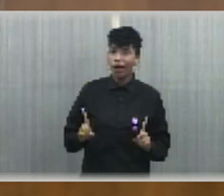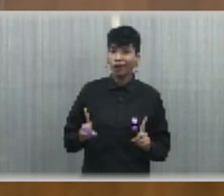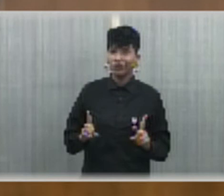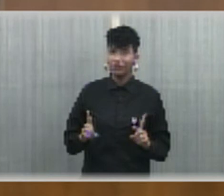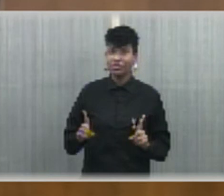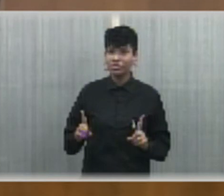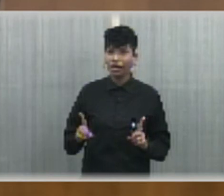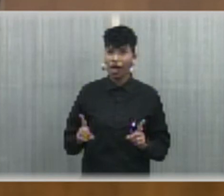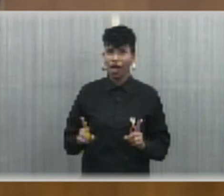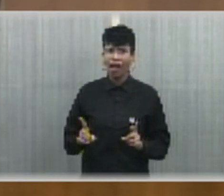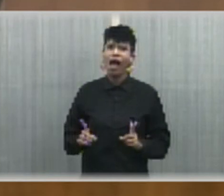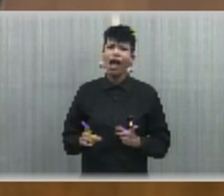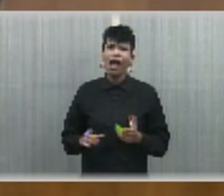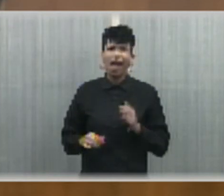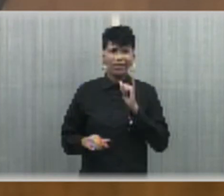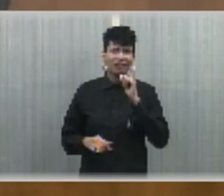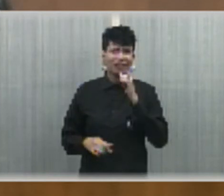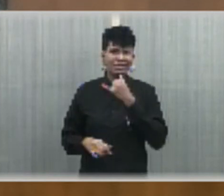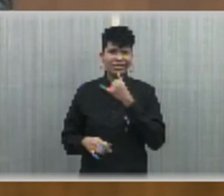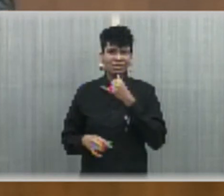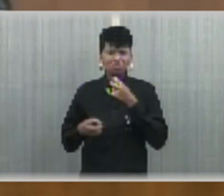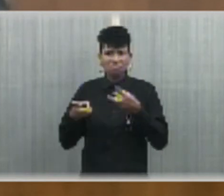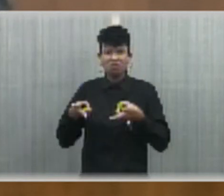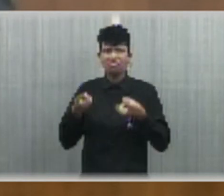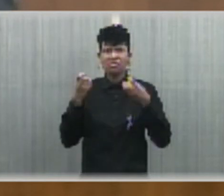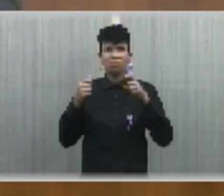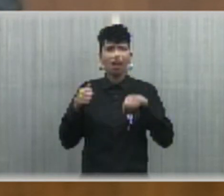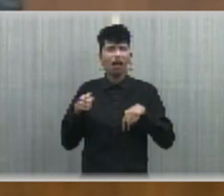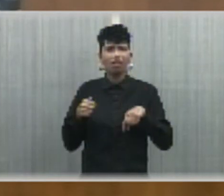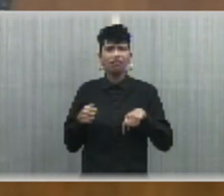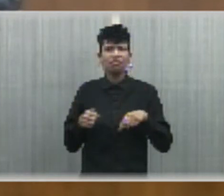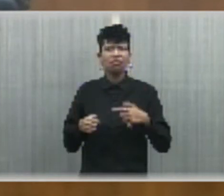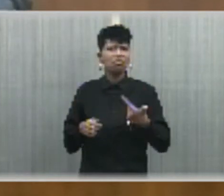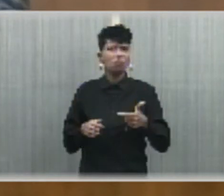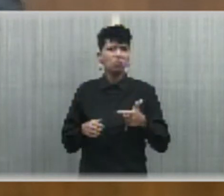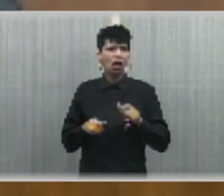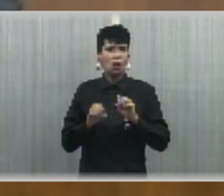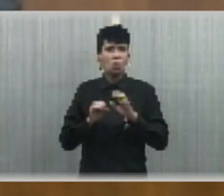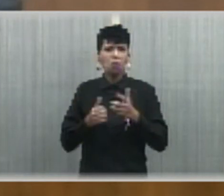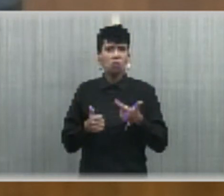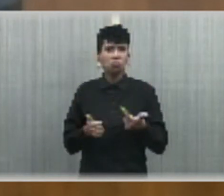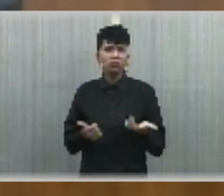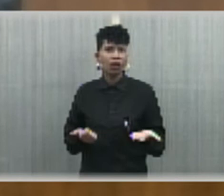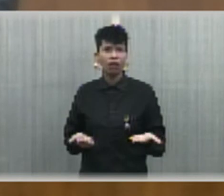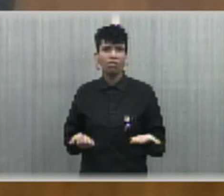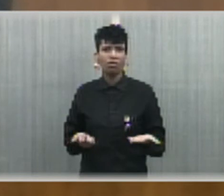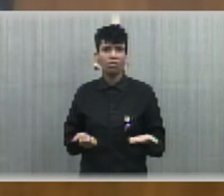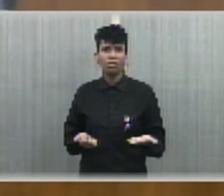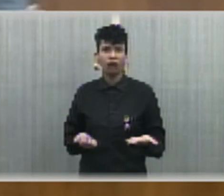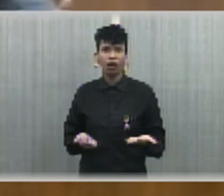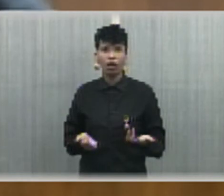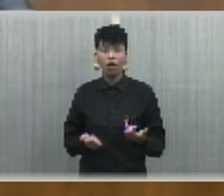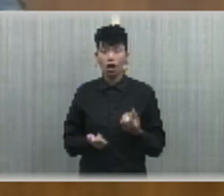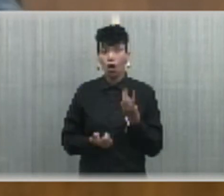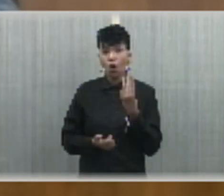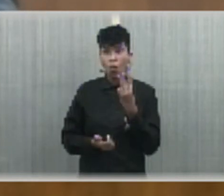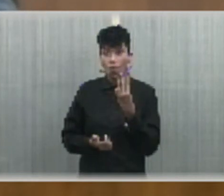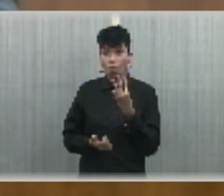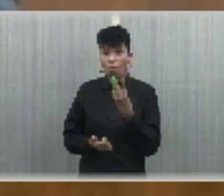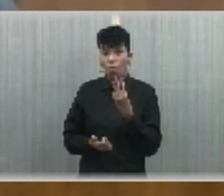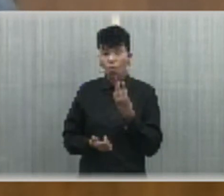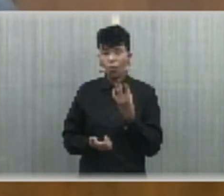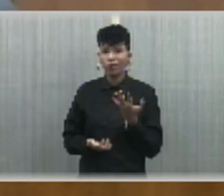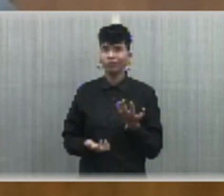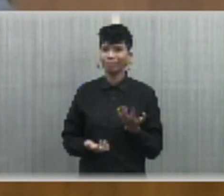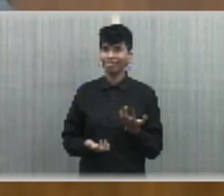de um Estado que não tem educação como prioridade. É isso que acontece no Estado do Piauí. A UESP,